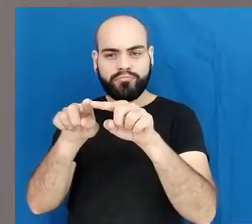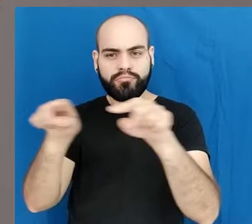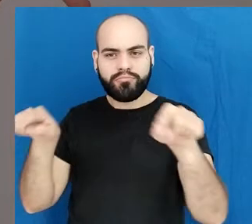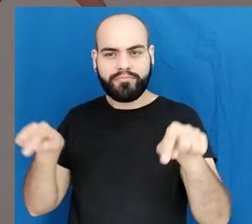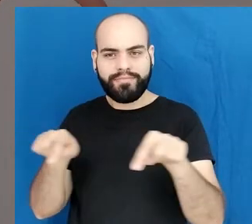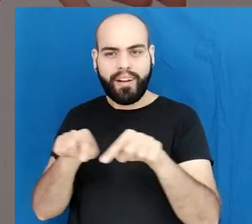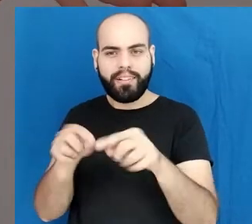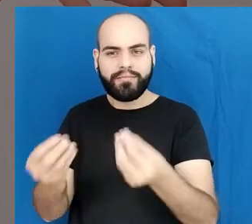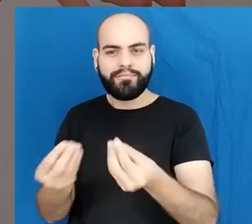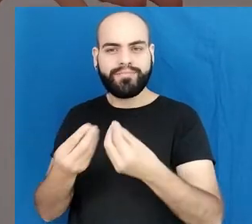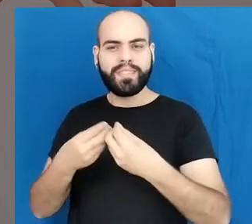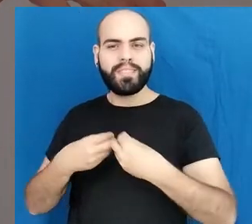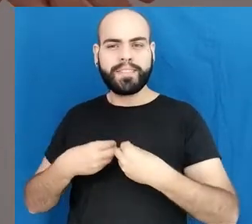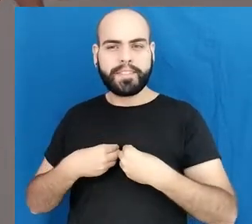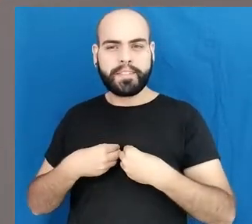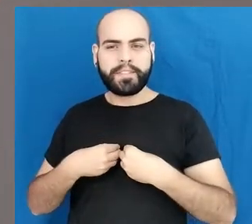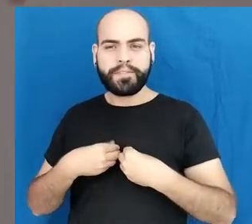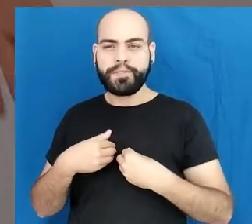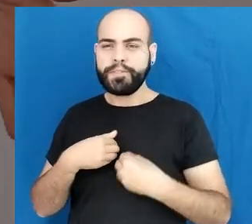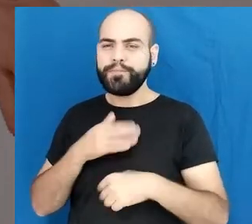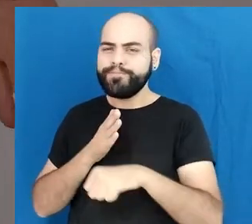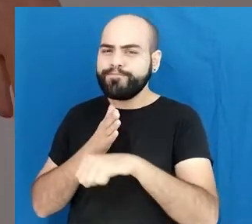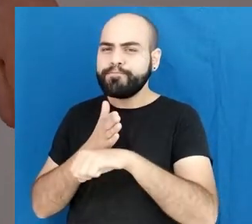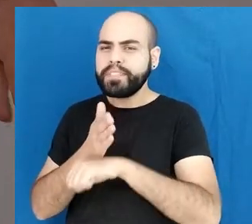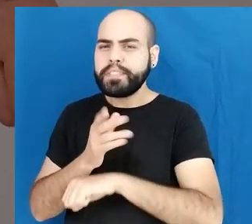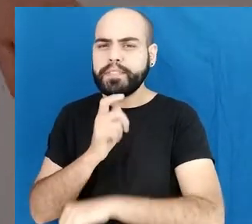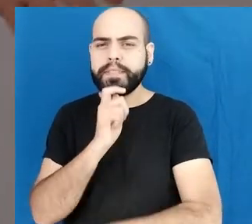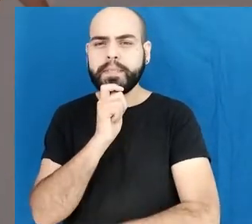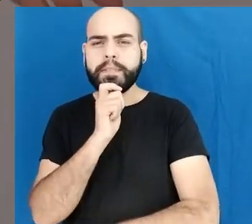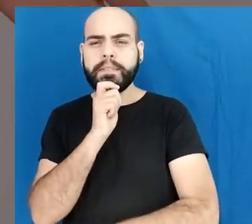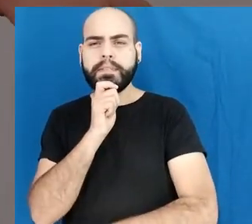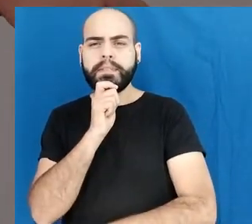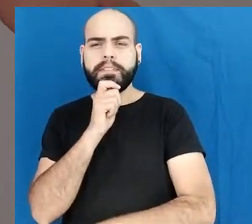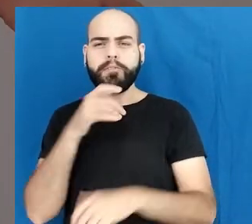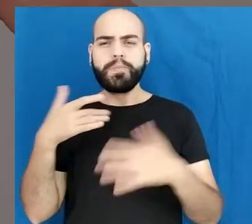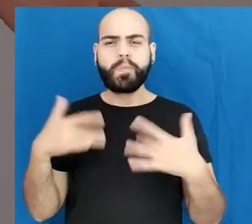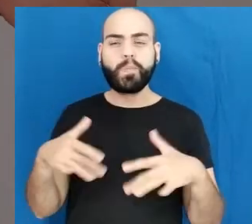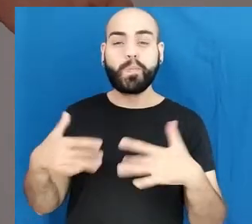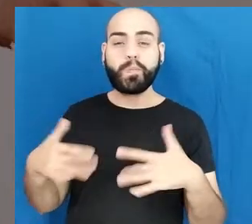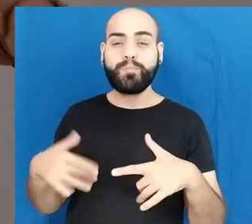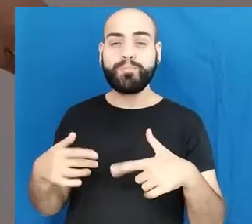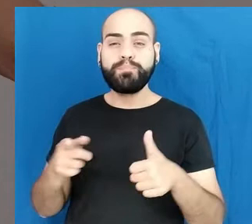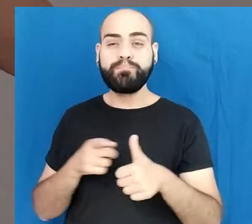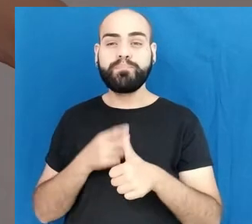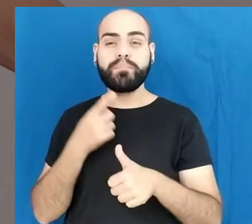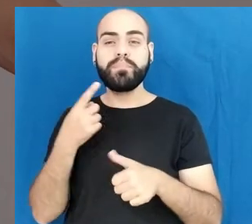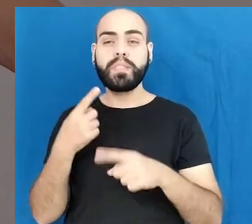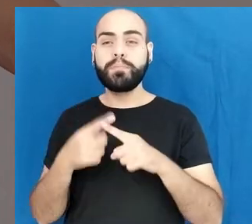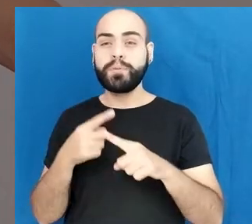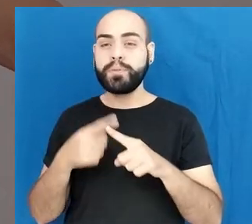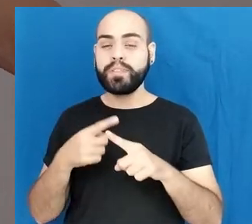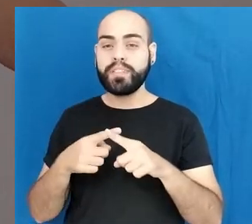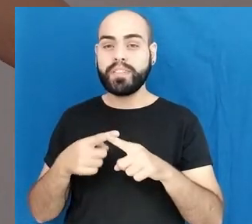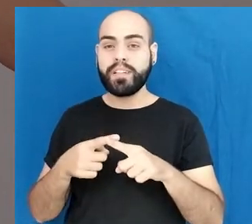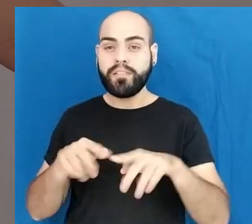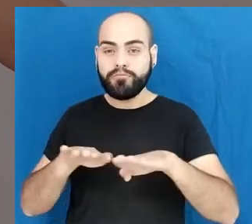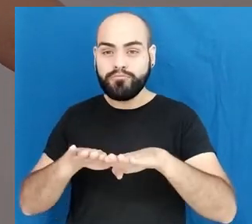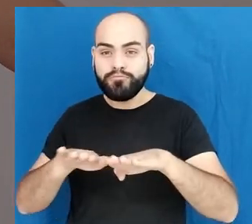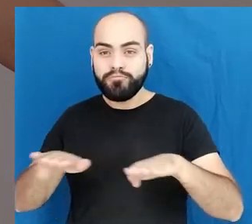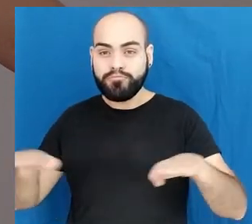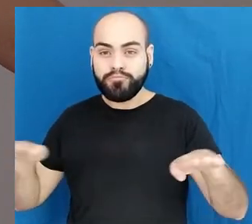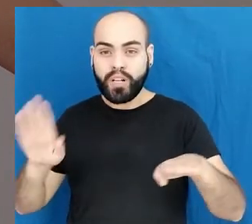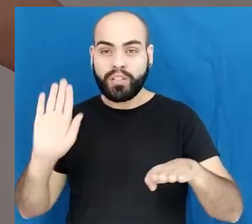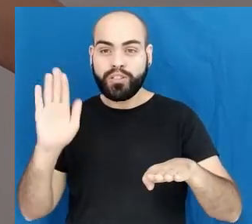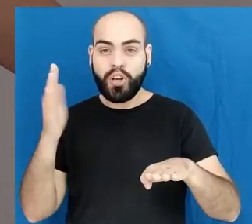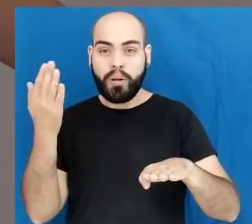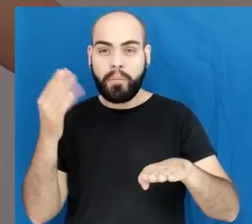que poderia ser feito aqui. Eu vim aqui. Aí eu fiquei horrorizada. Primeiro porque os